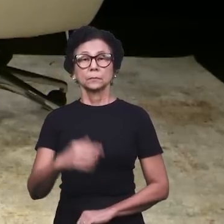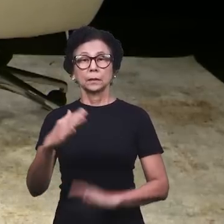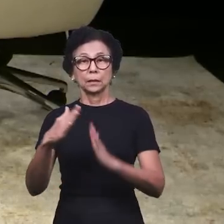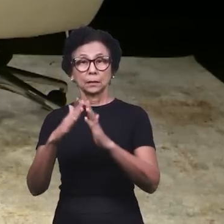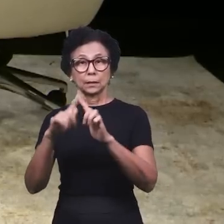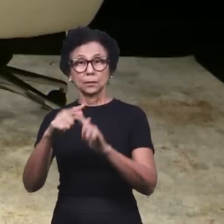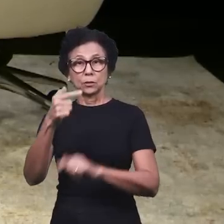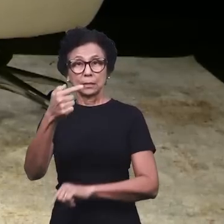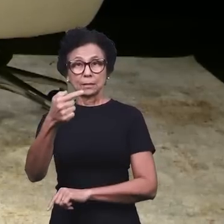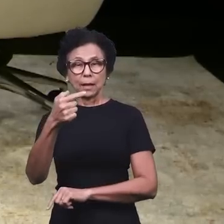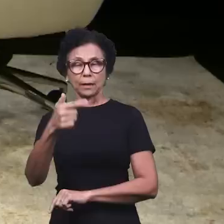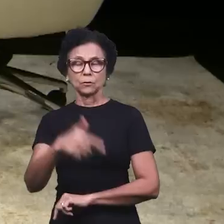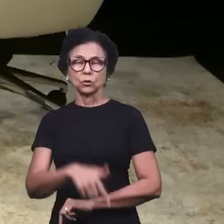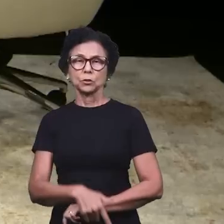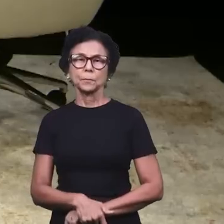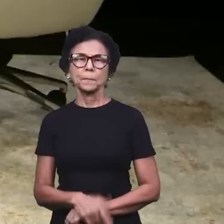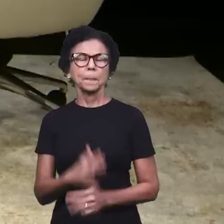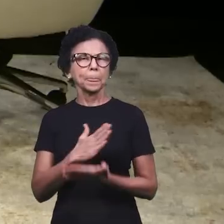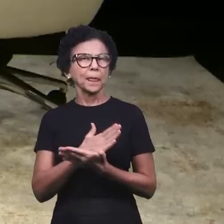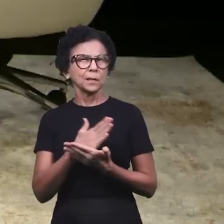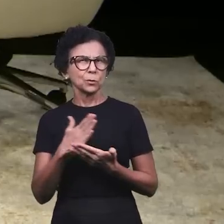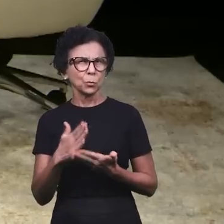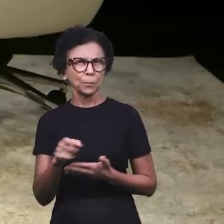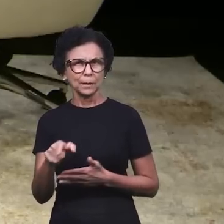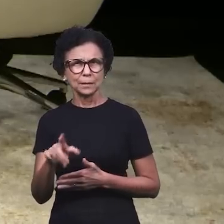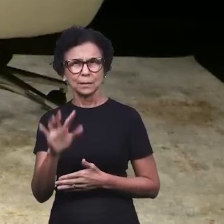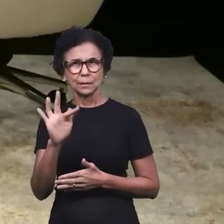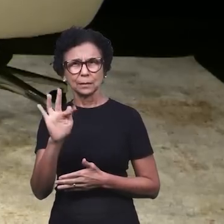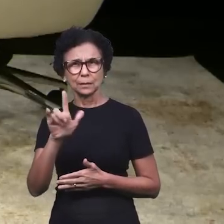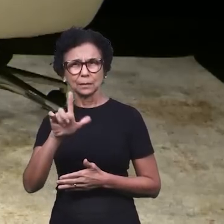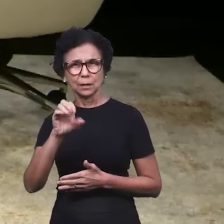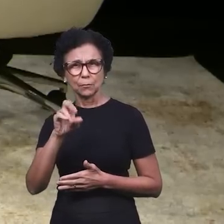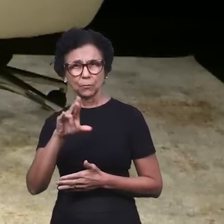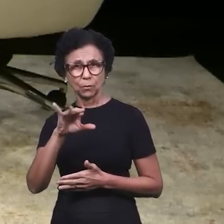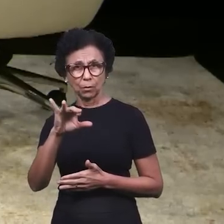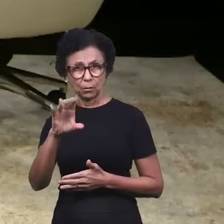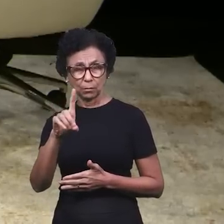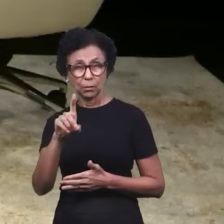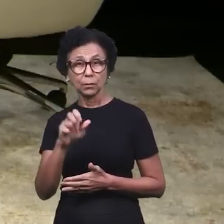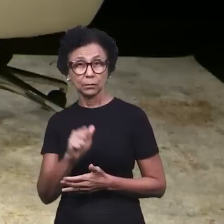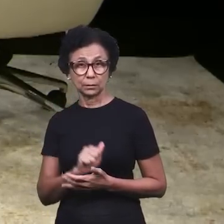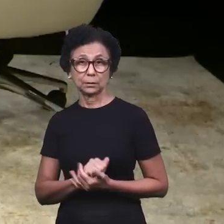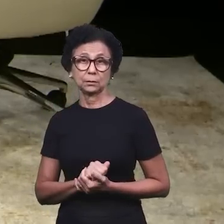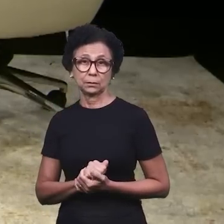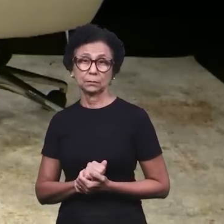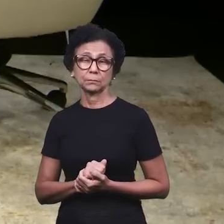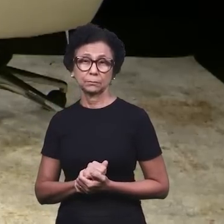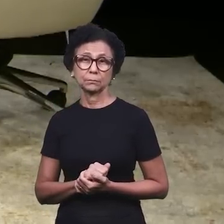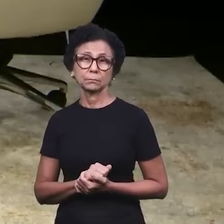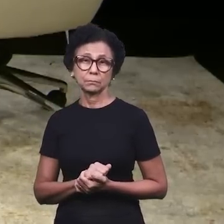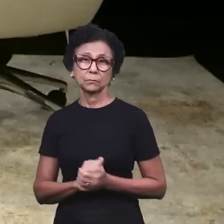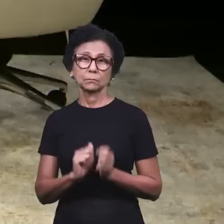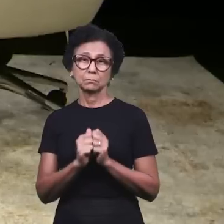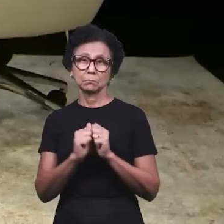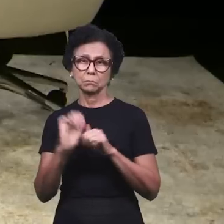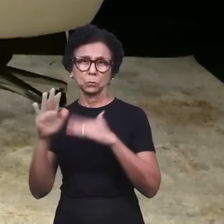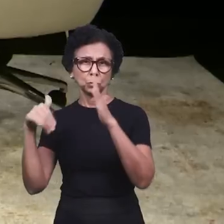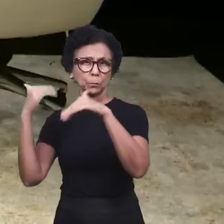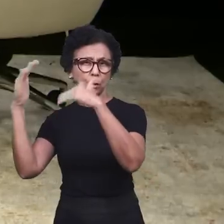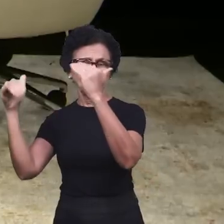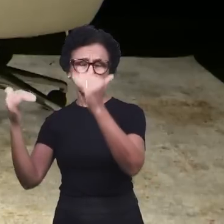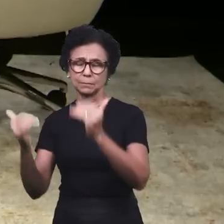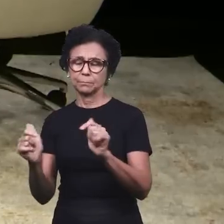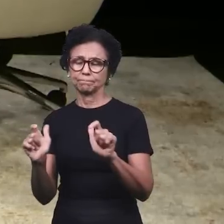esse início da Flórida foi muito próximo desse início aqui no estado de Nova York. Foi na mesma época. Quase na mesma época,